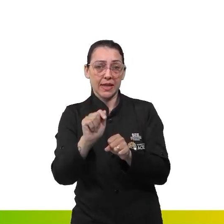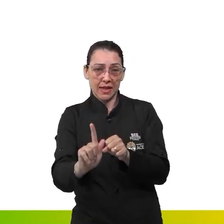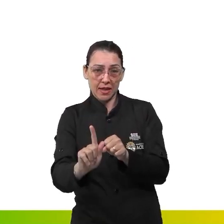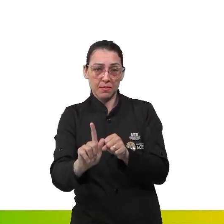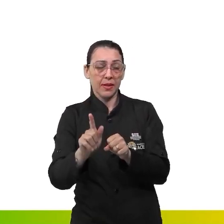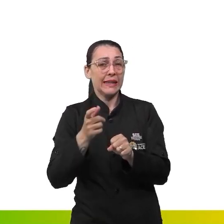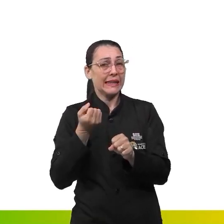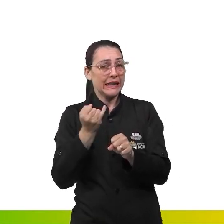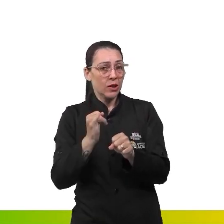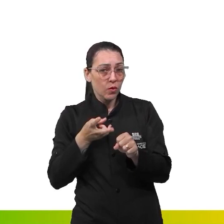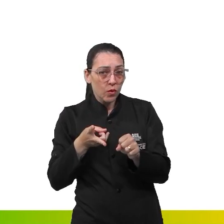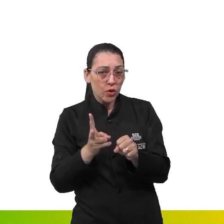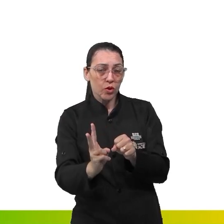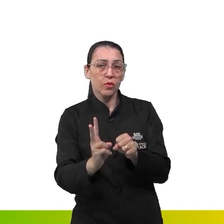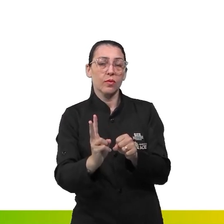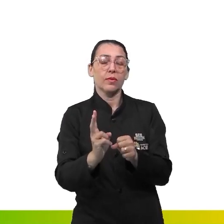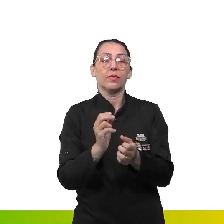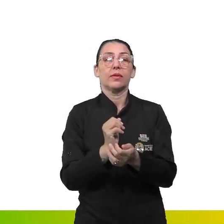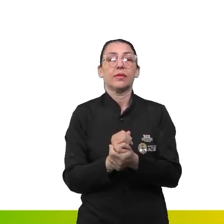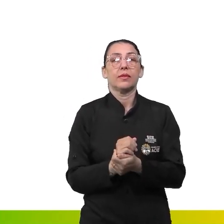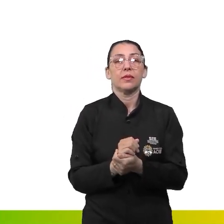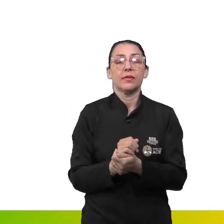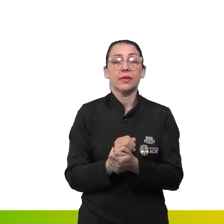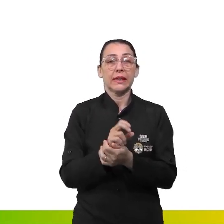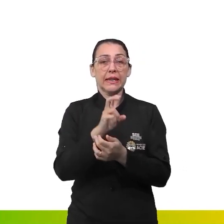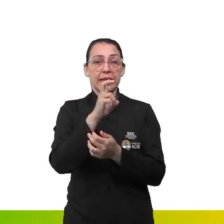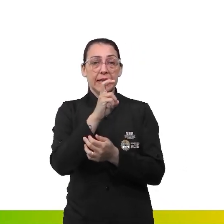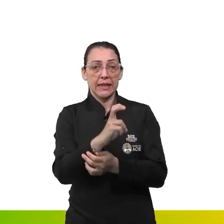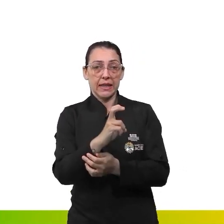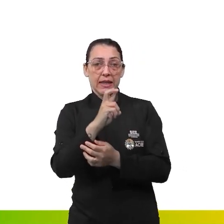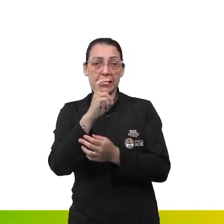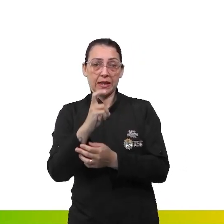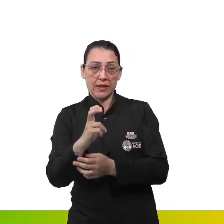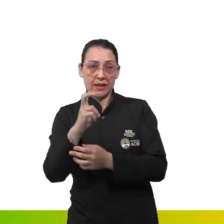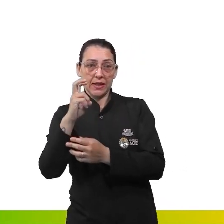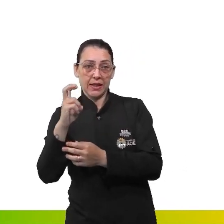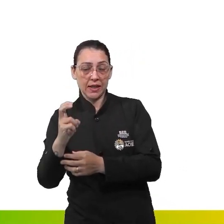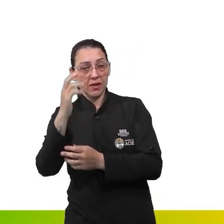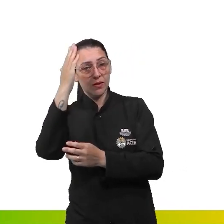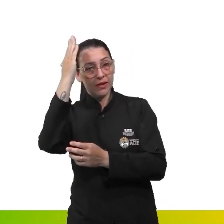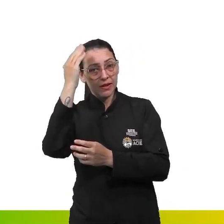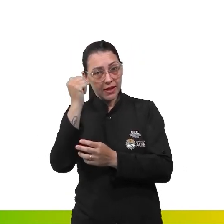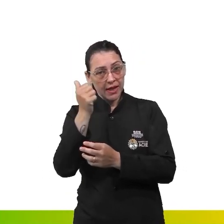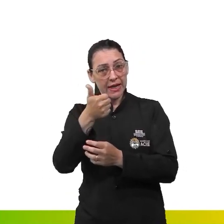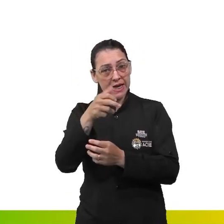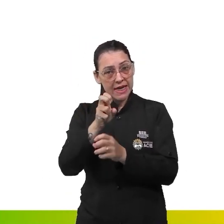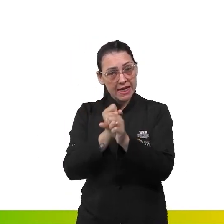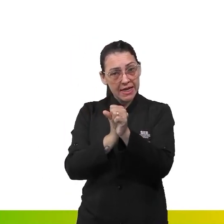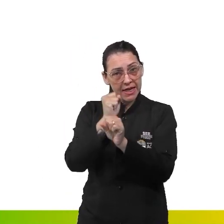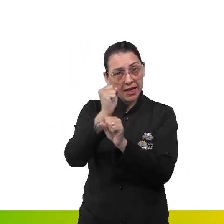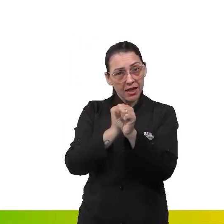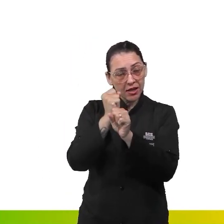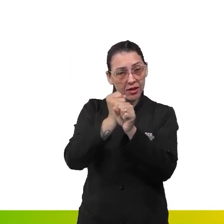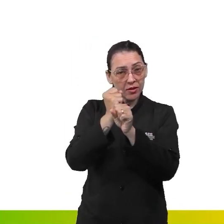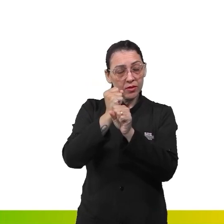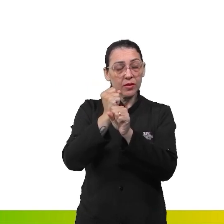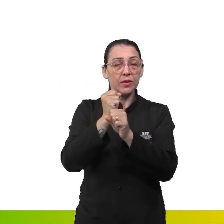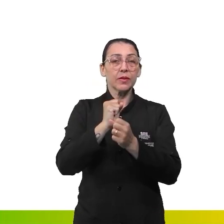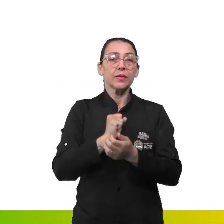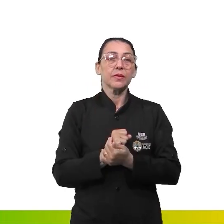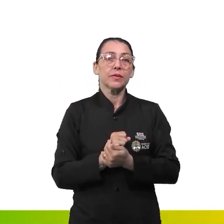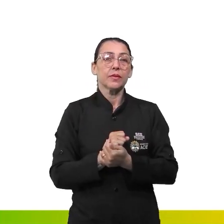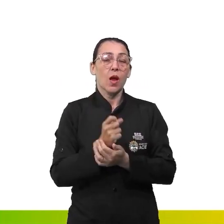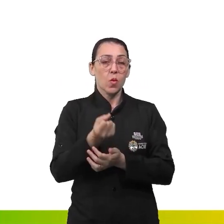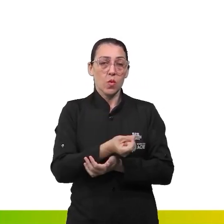nós continuarmos esse processo de 5 em 5, eu sei que quando se passar 15 anos,